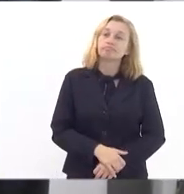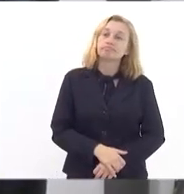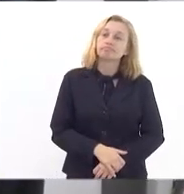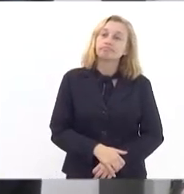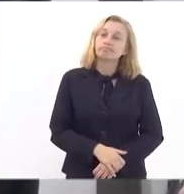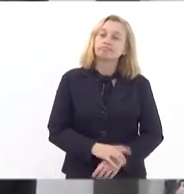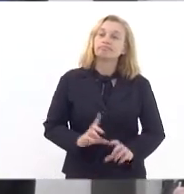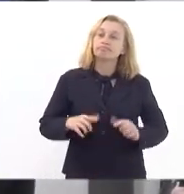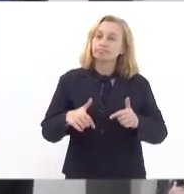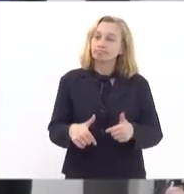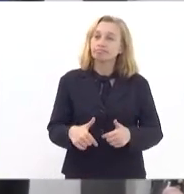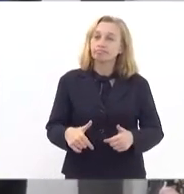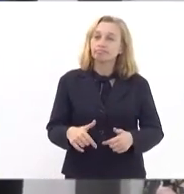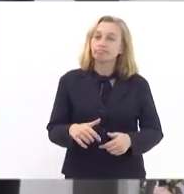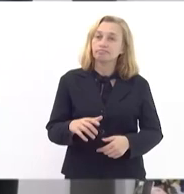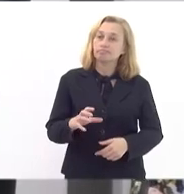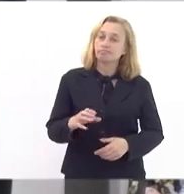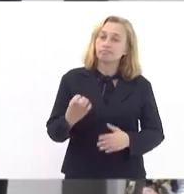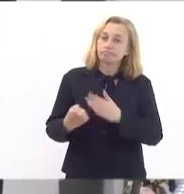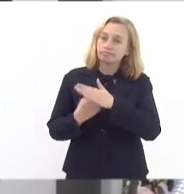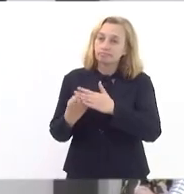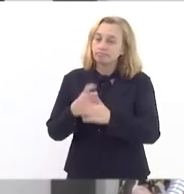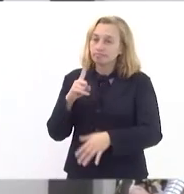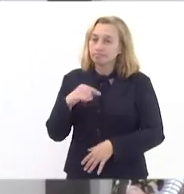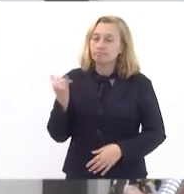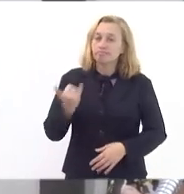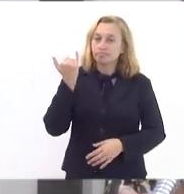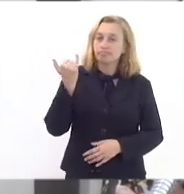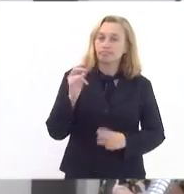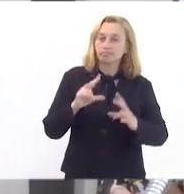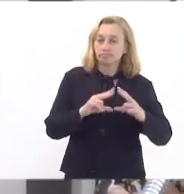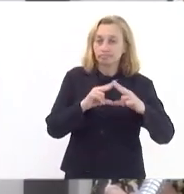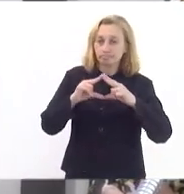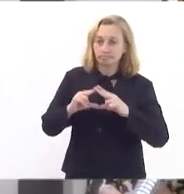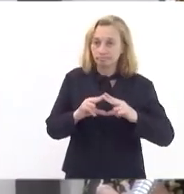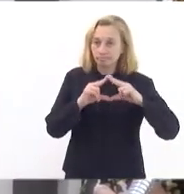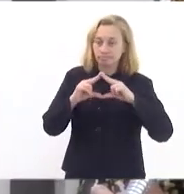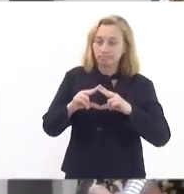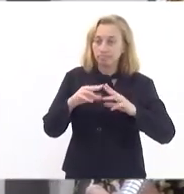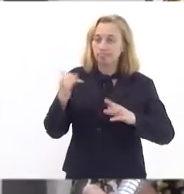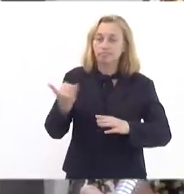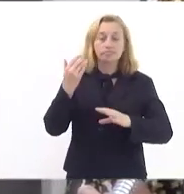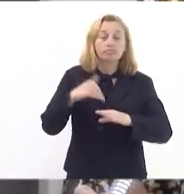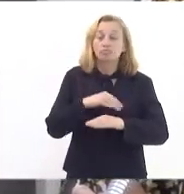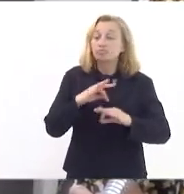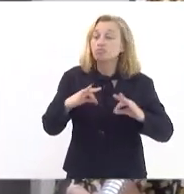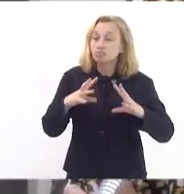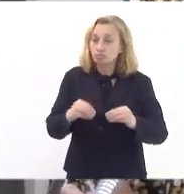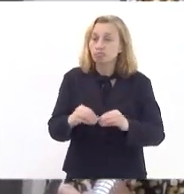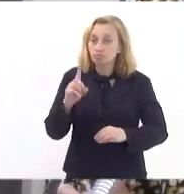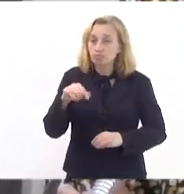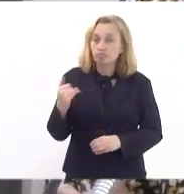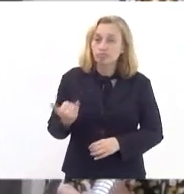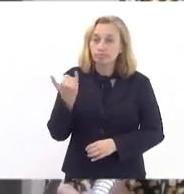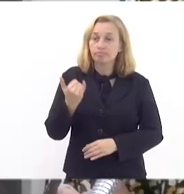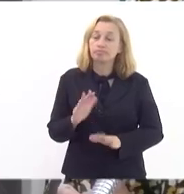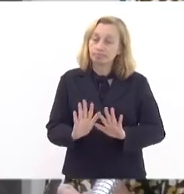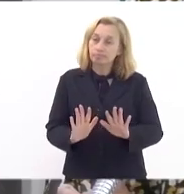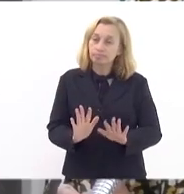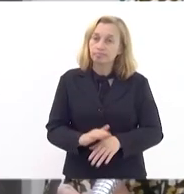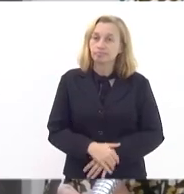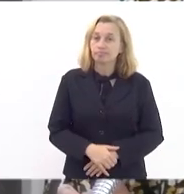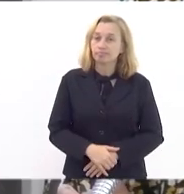ação do concessionário importante uso recicladores em tudo tudo é importante agora